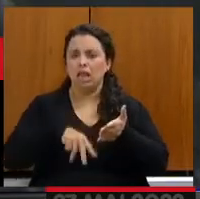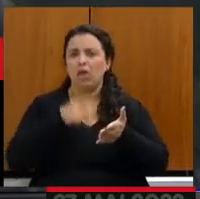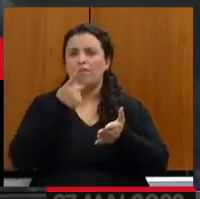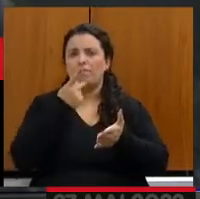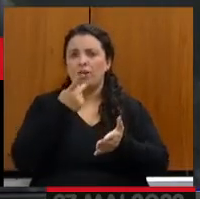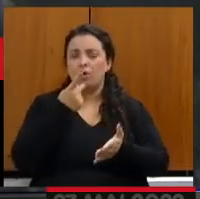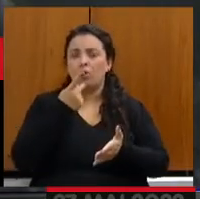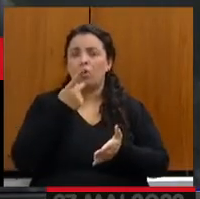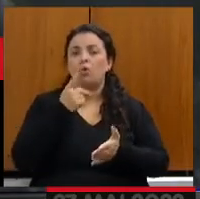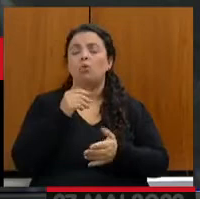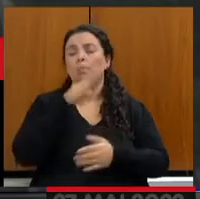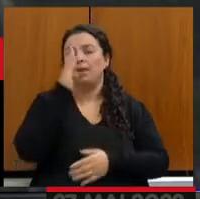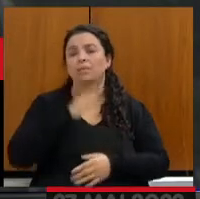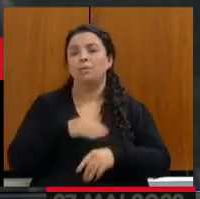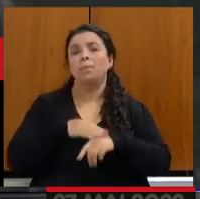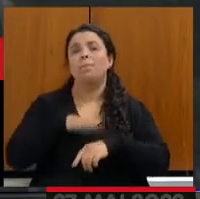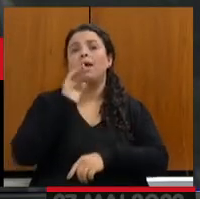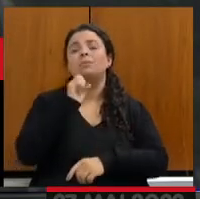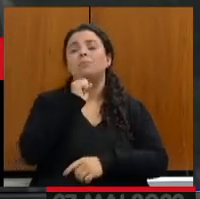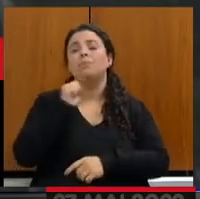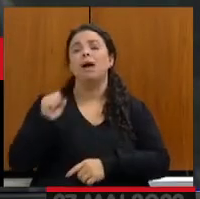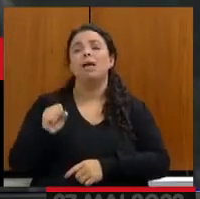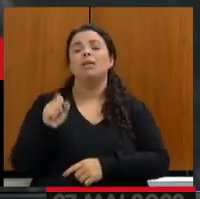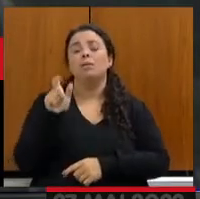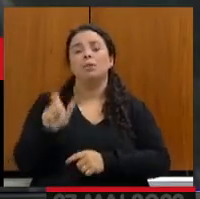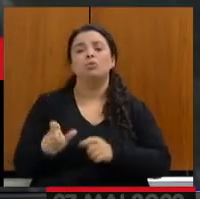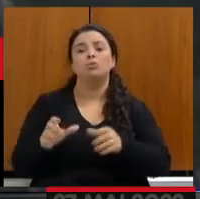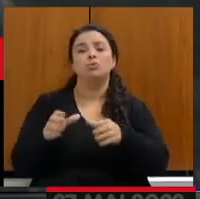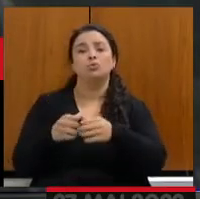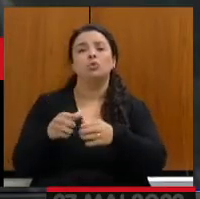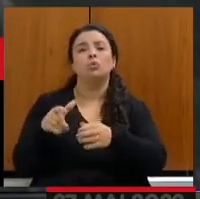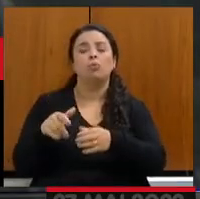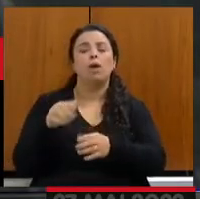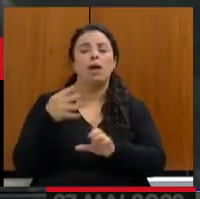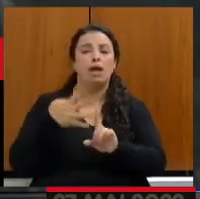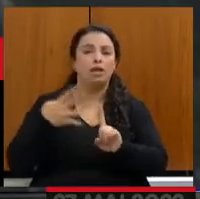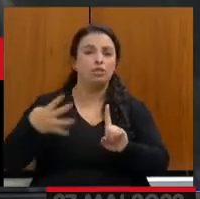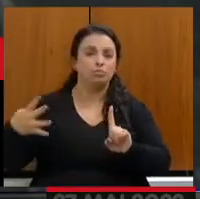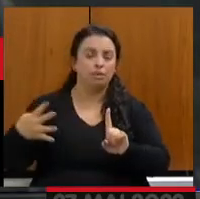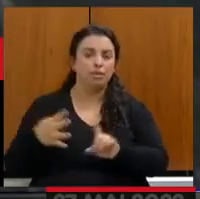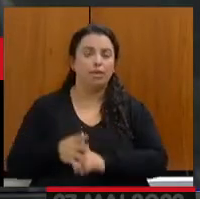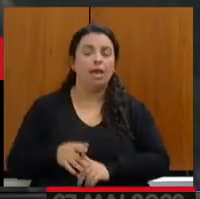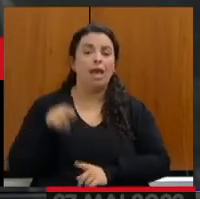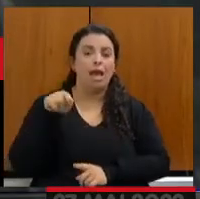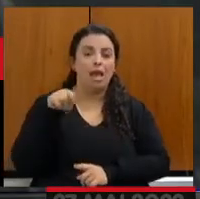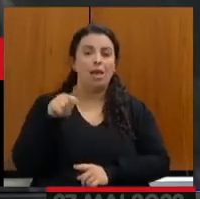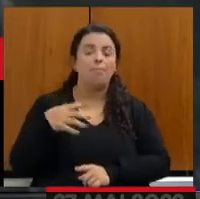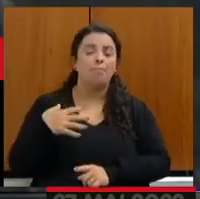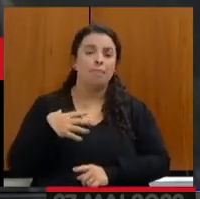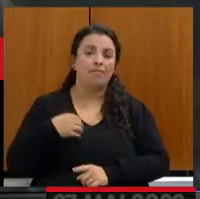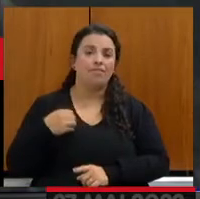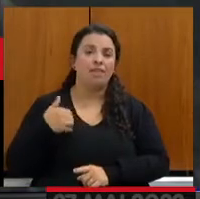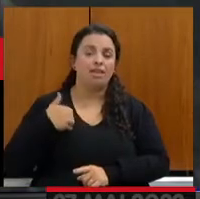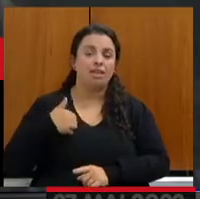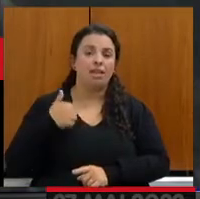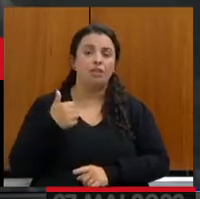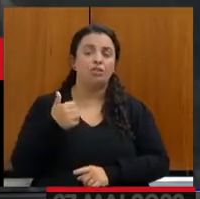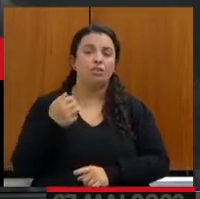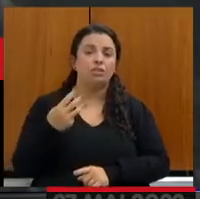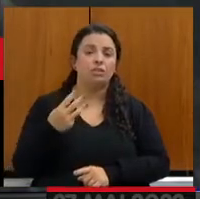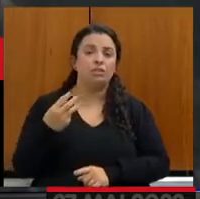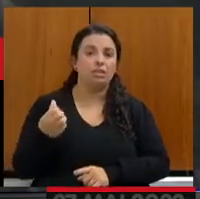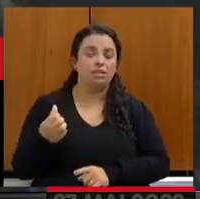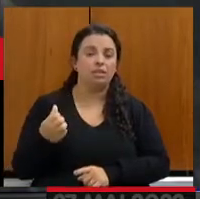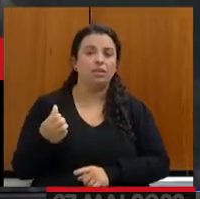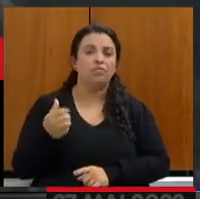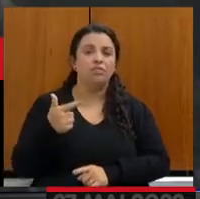LGBT que ir mais a expectativa de vida da minha filha hoje com 26 anos de idade é 35 anos